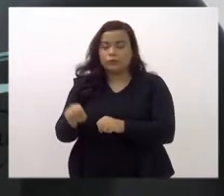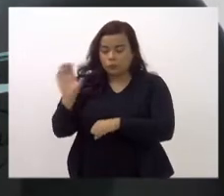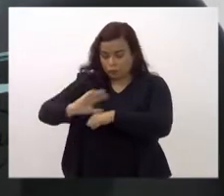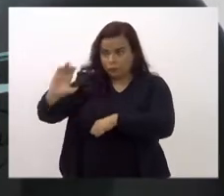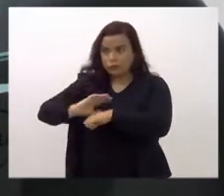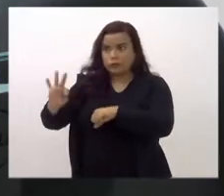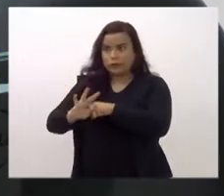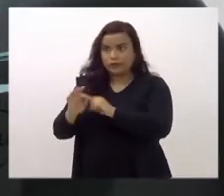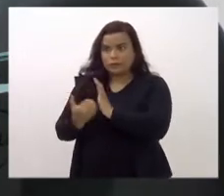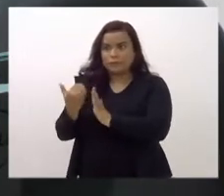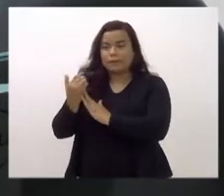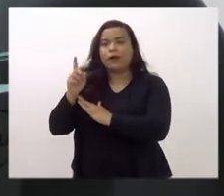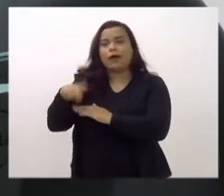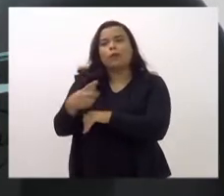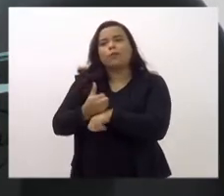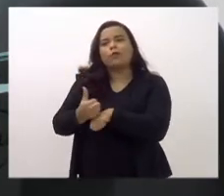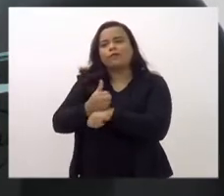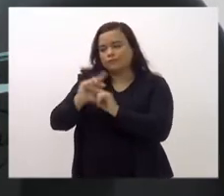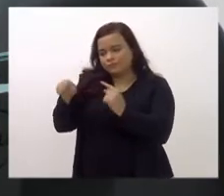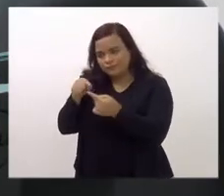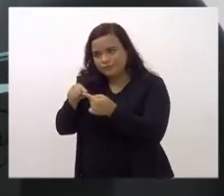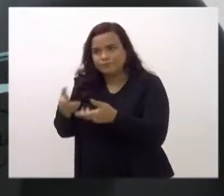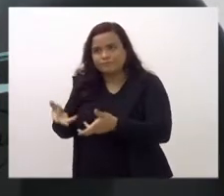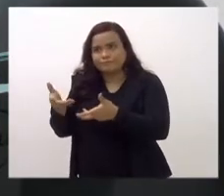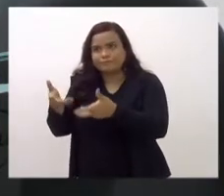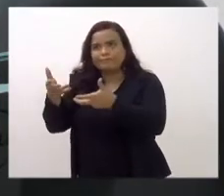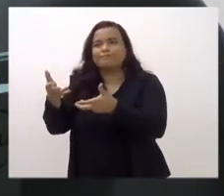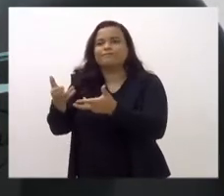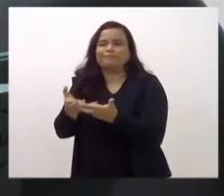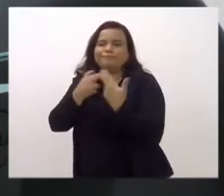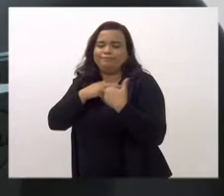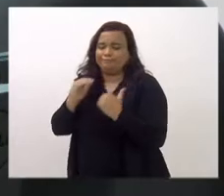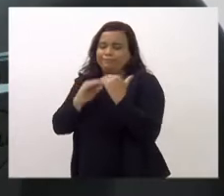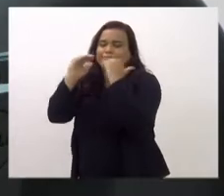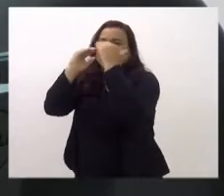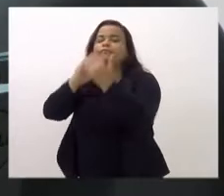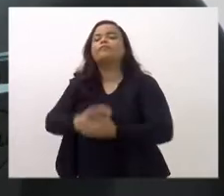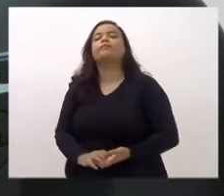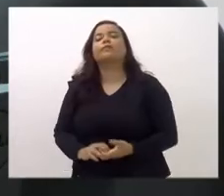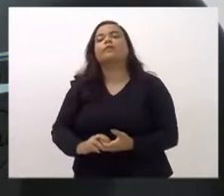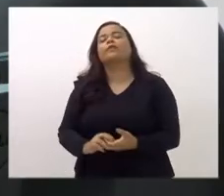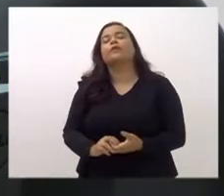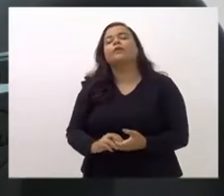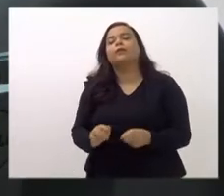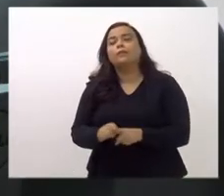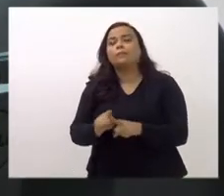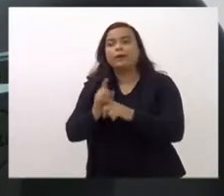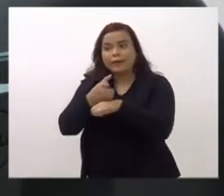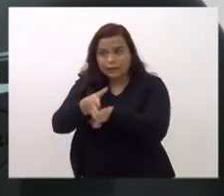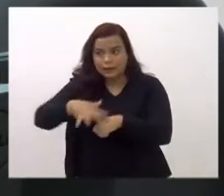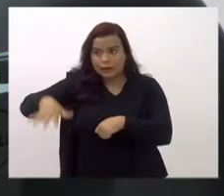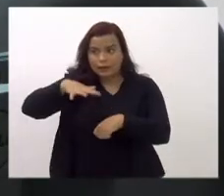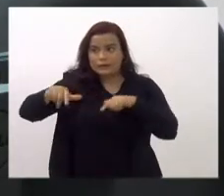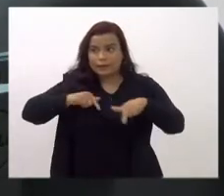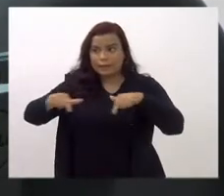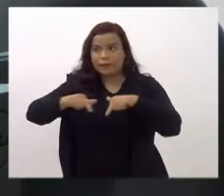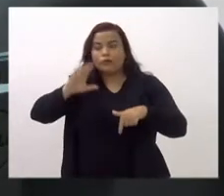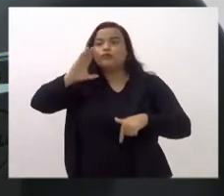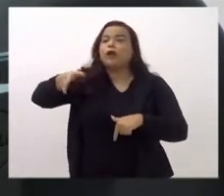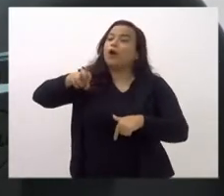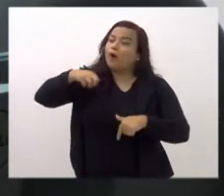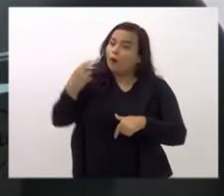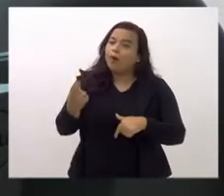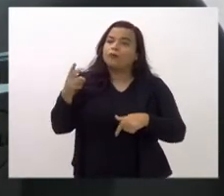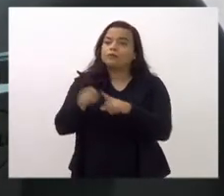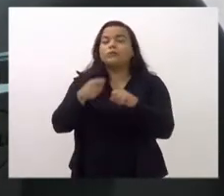o caminho de uma carreira, né, que possa se refletir numa entrada direta no mundo do trabalho, ou mesmo mediada